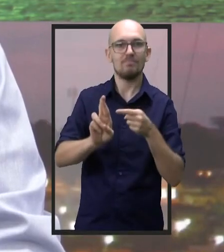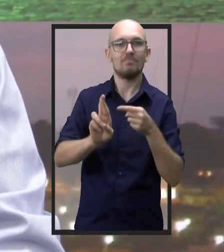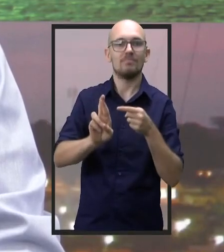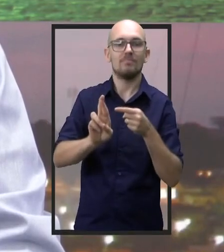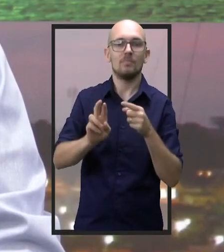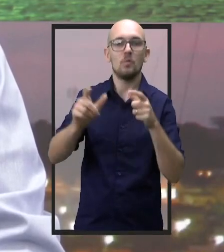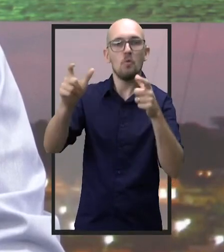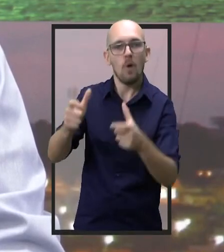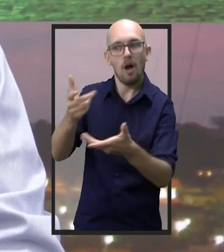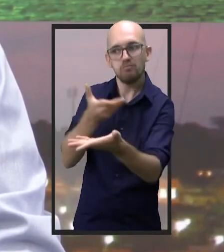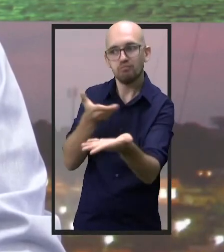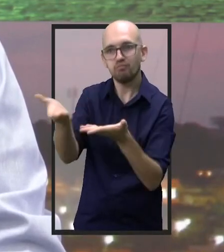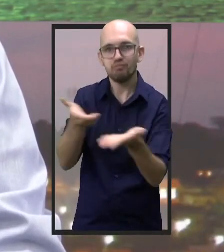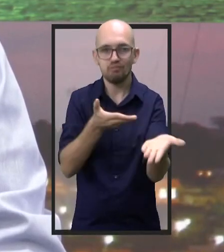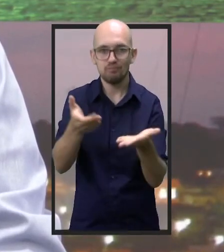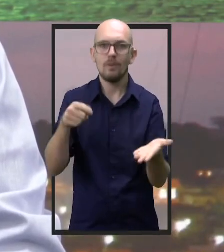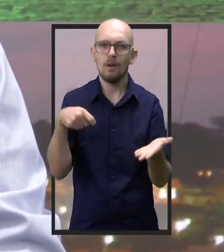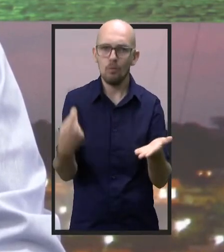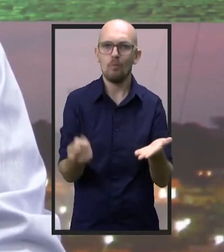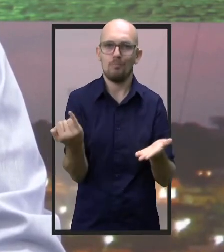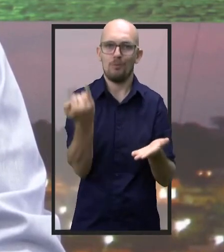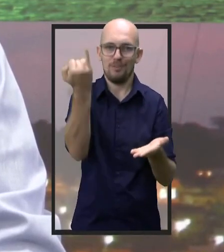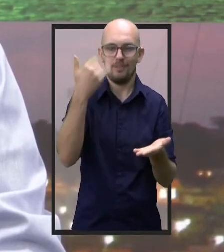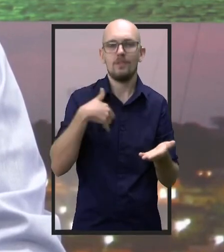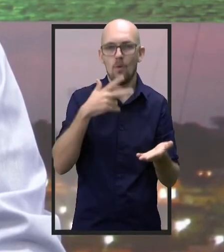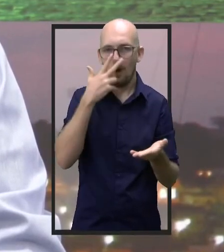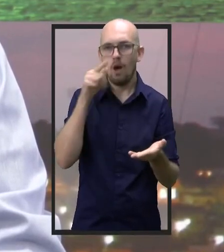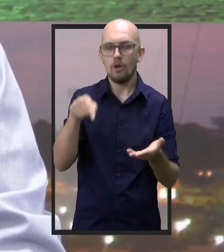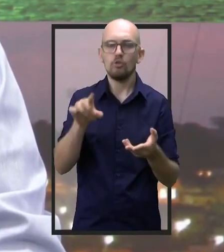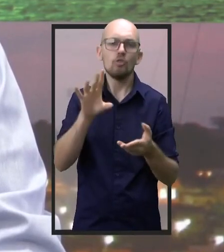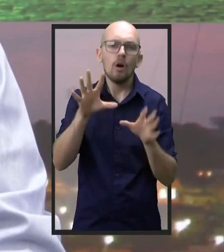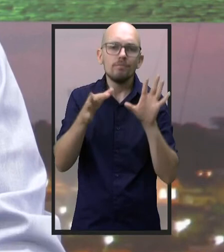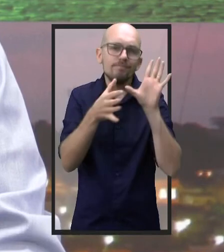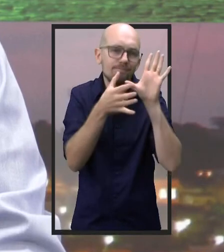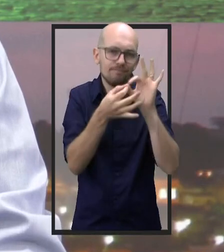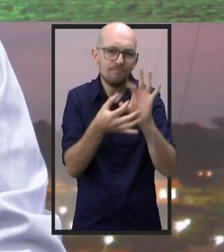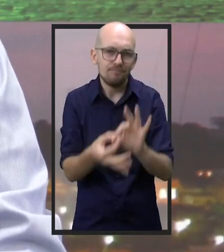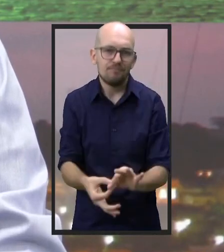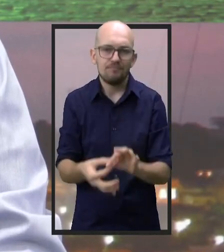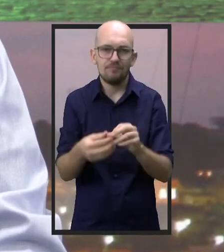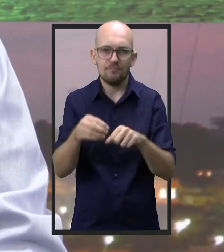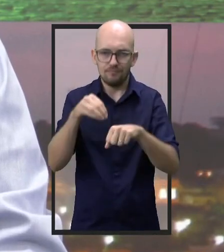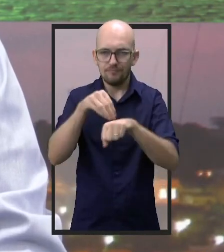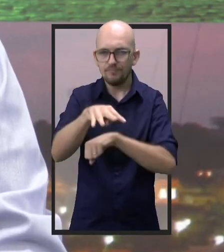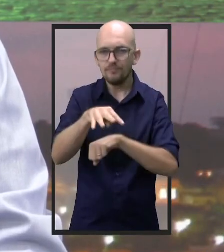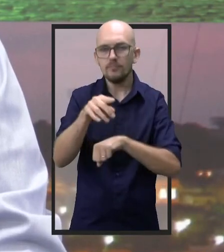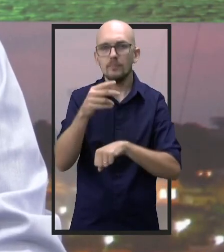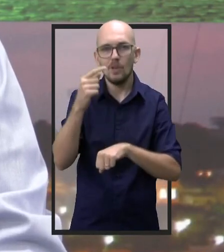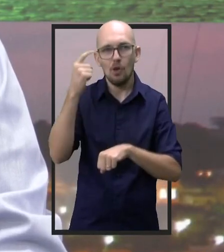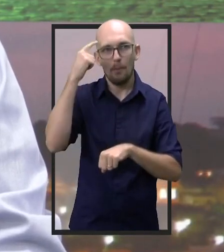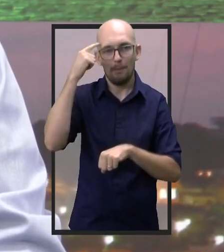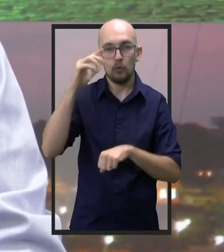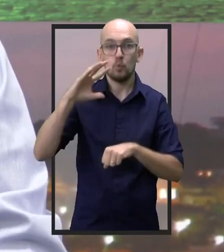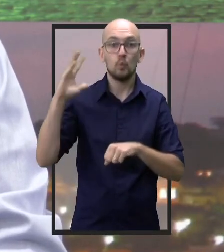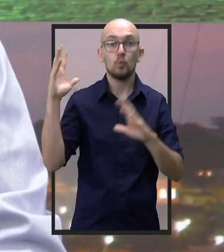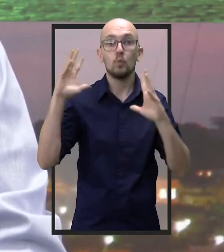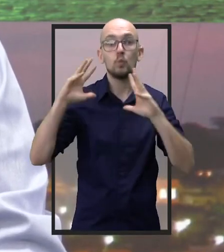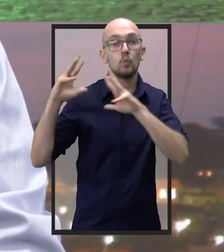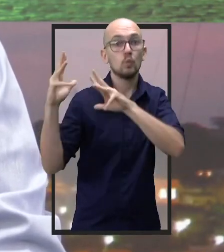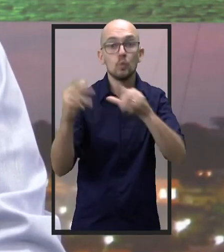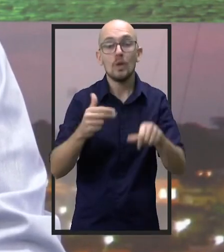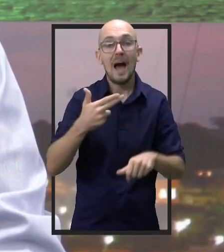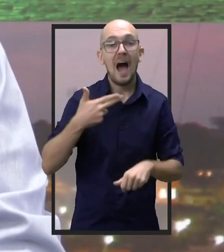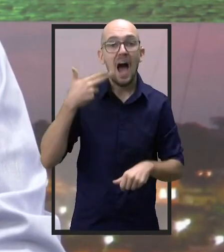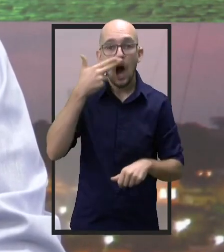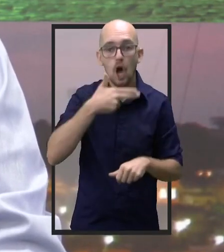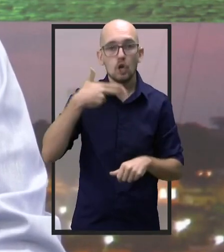comunicação. Eu acho muito importante. Para começar a contextualizar, eu acho que todo o açúcar que nós produzimos e da